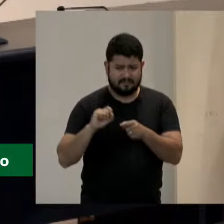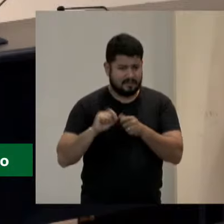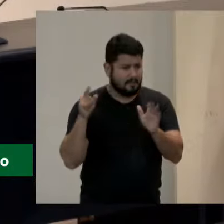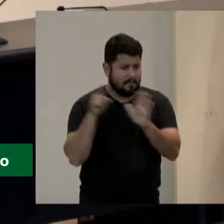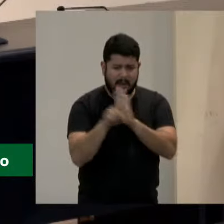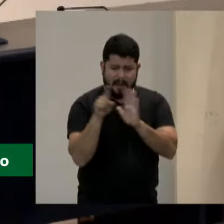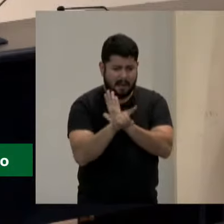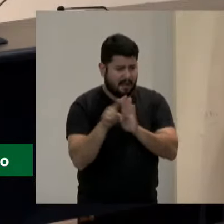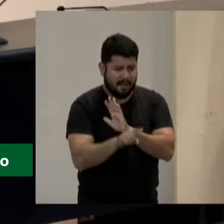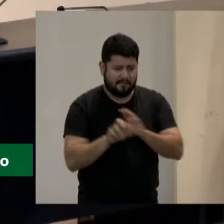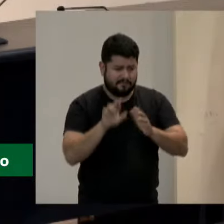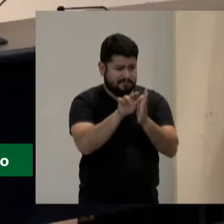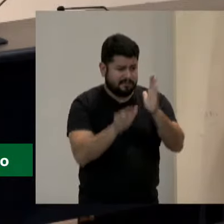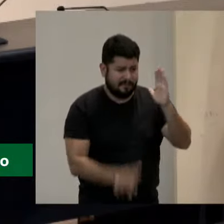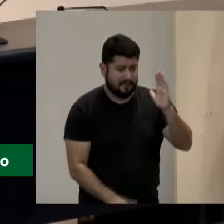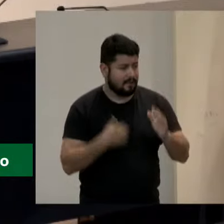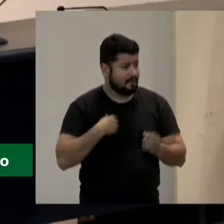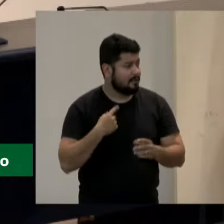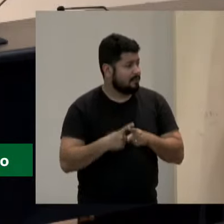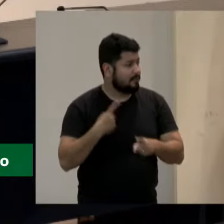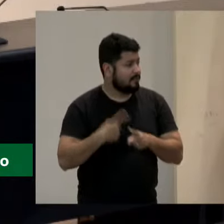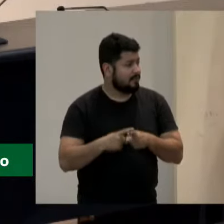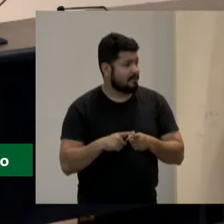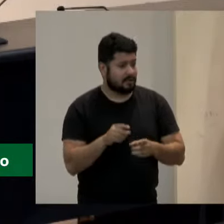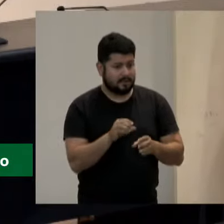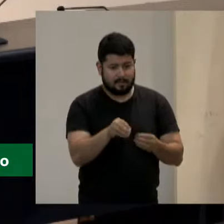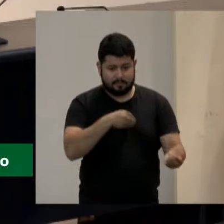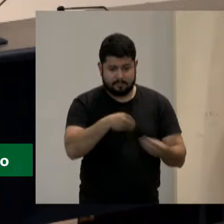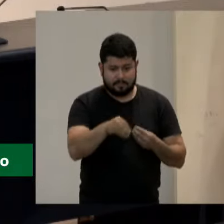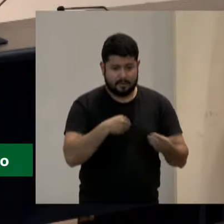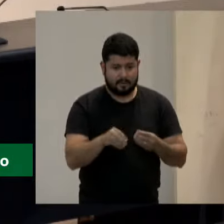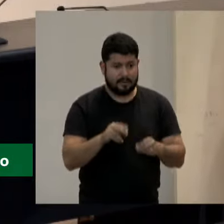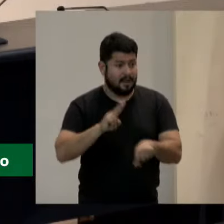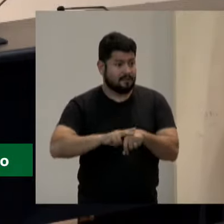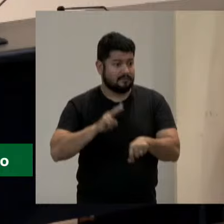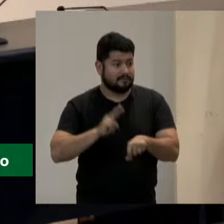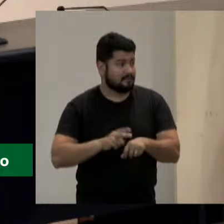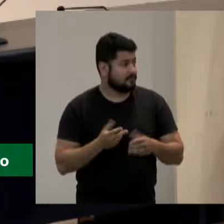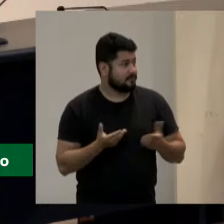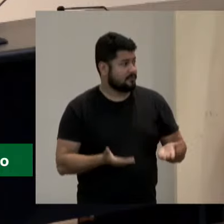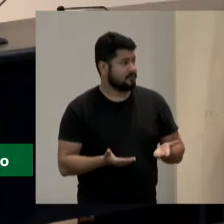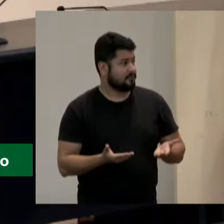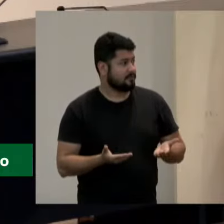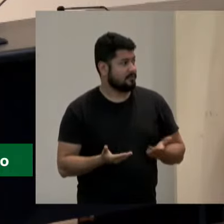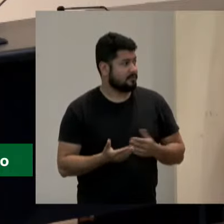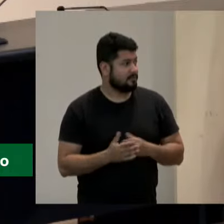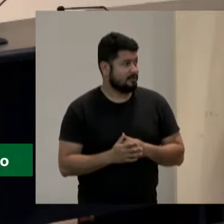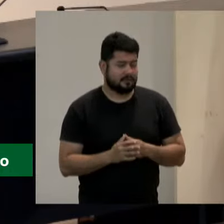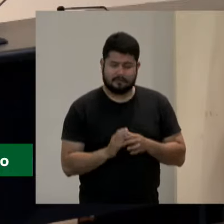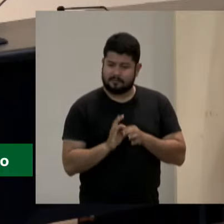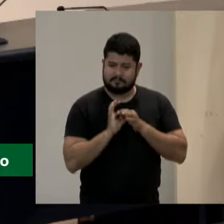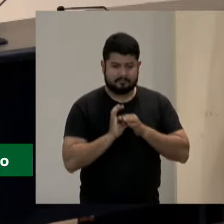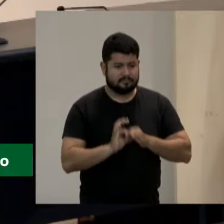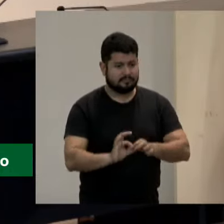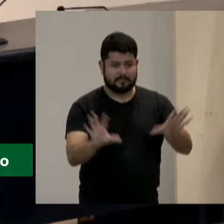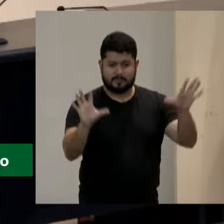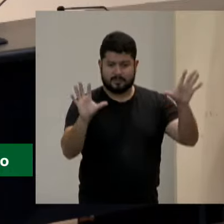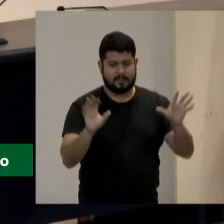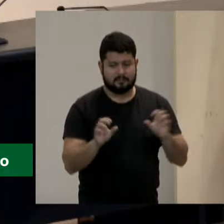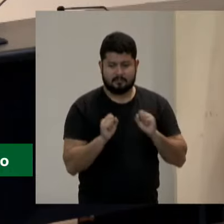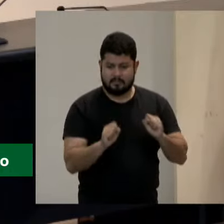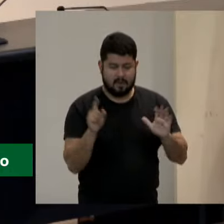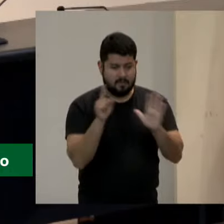aqui, que se vi na água, por que é melhor um copo de plástico do que um copo de vidro? Nossa, você para mim é um exemplo. Podem ficar à vontade para perguntar para